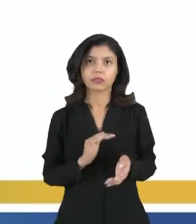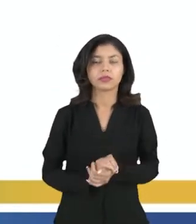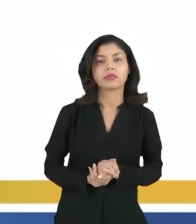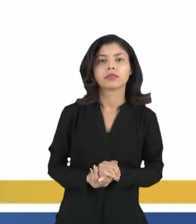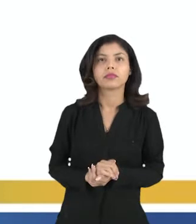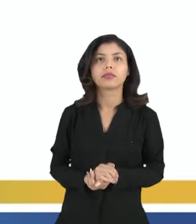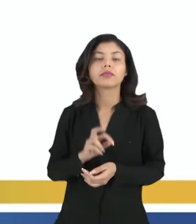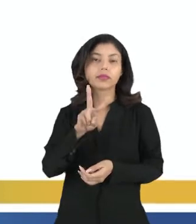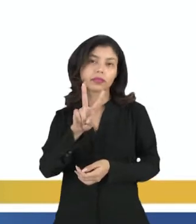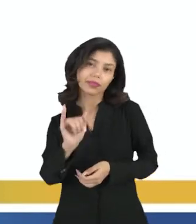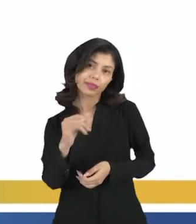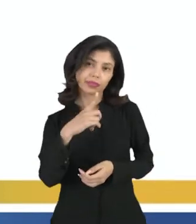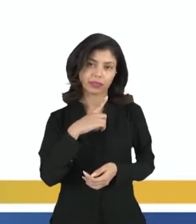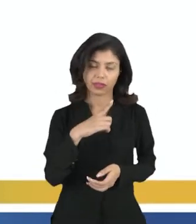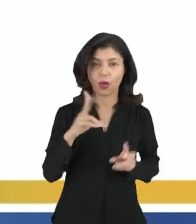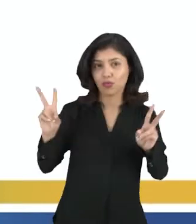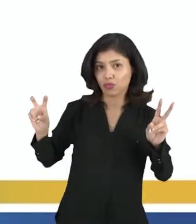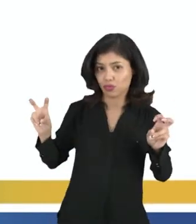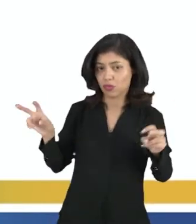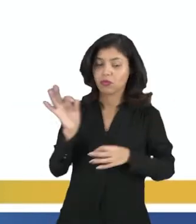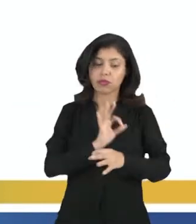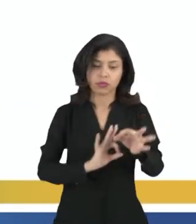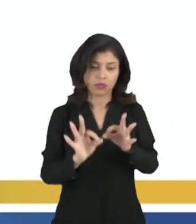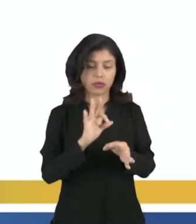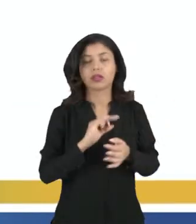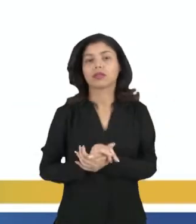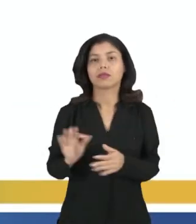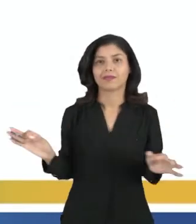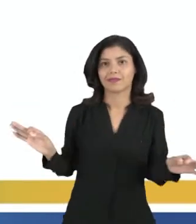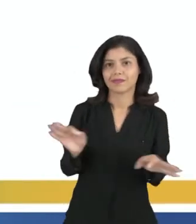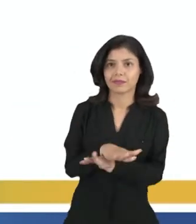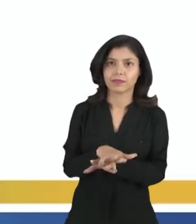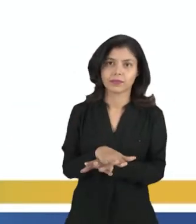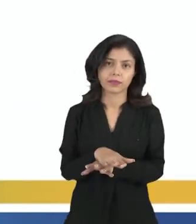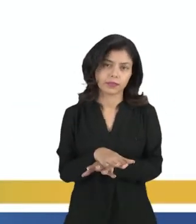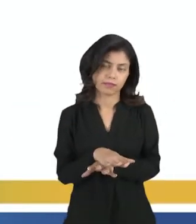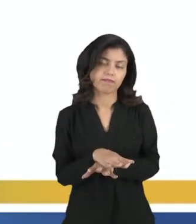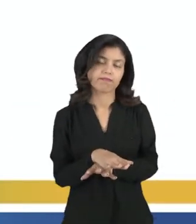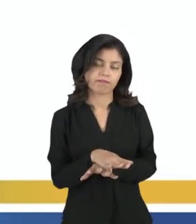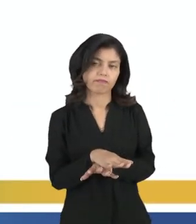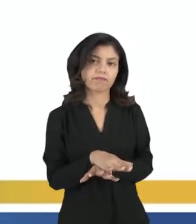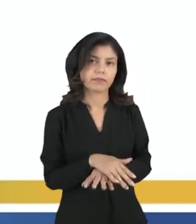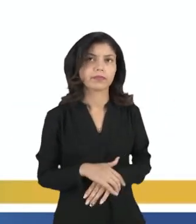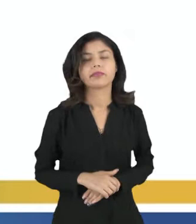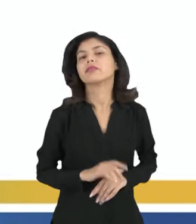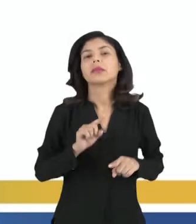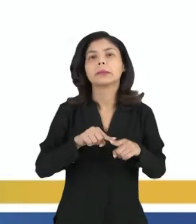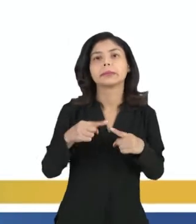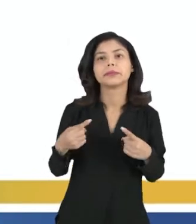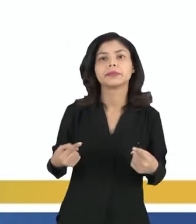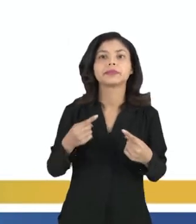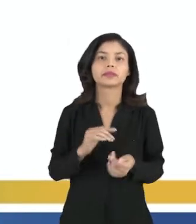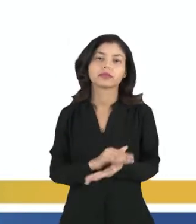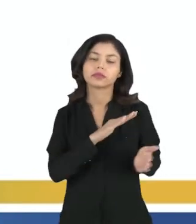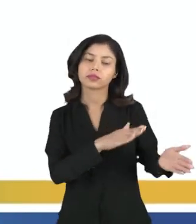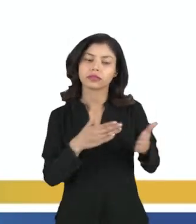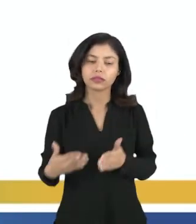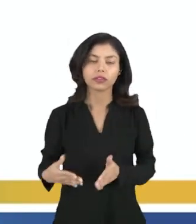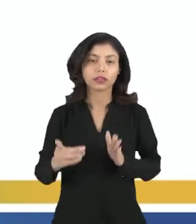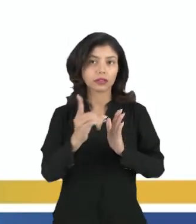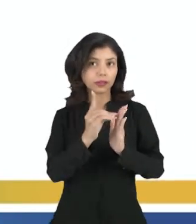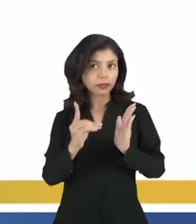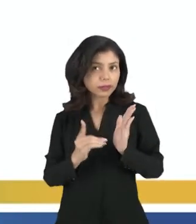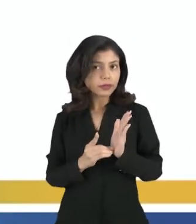e foi um tipo de organização que deixou de existir. Mas, a partir da década